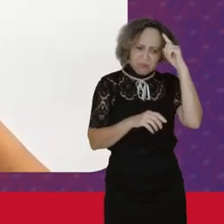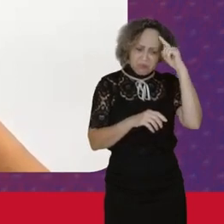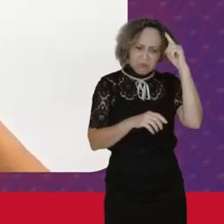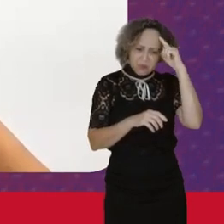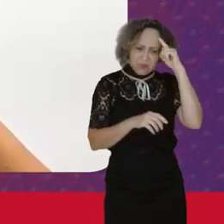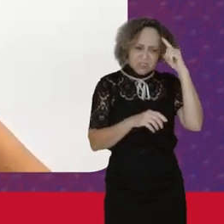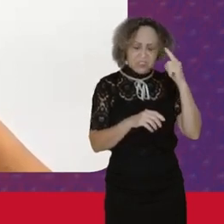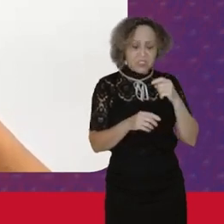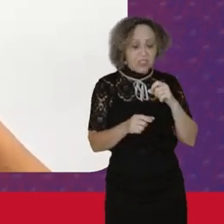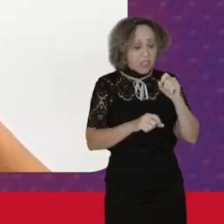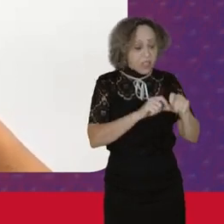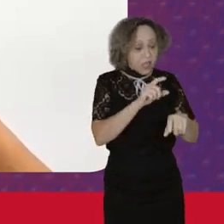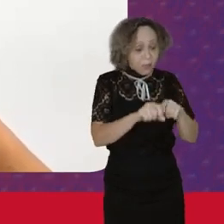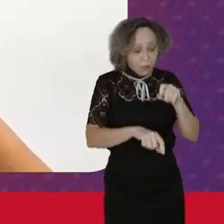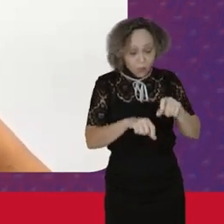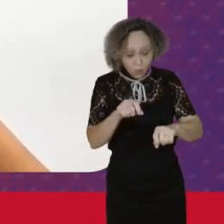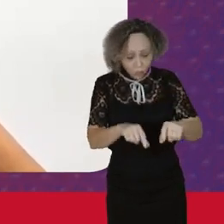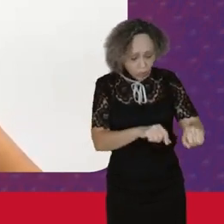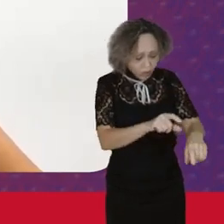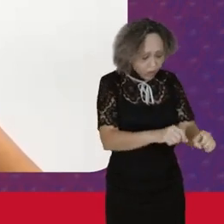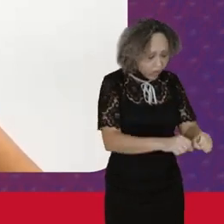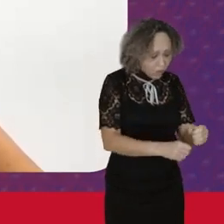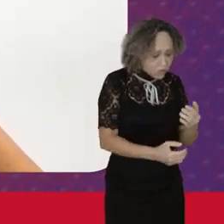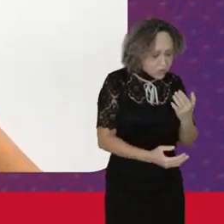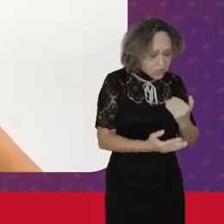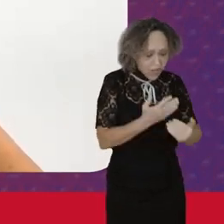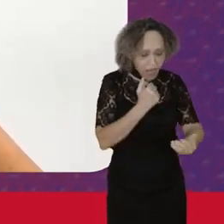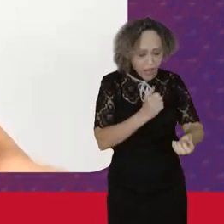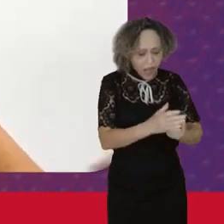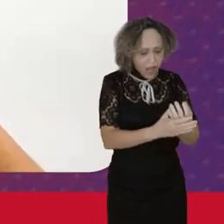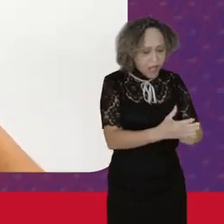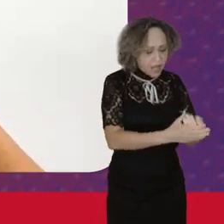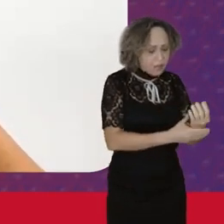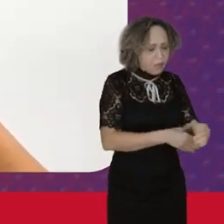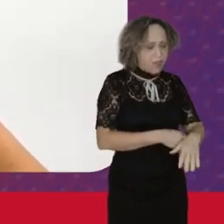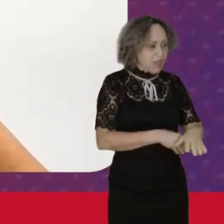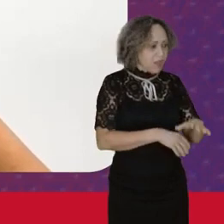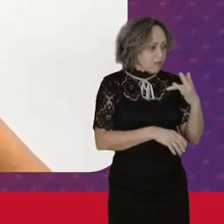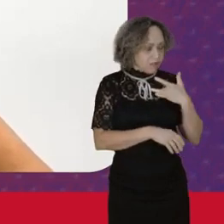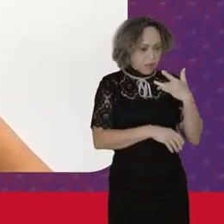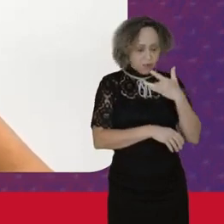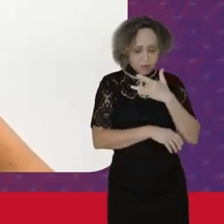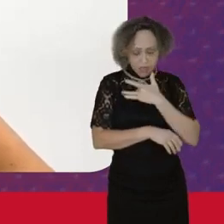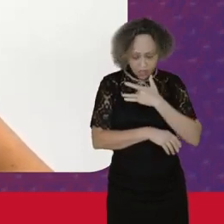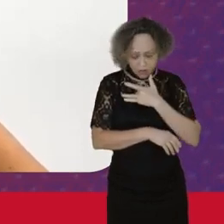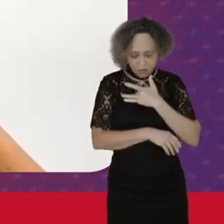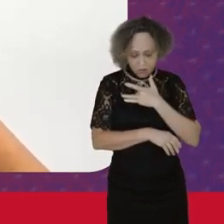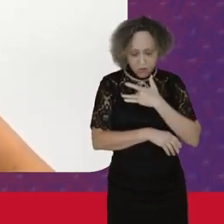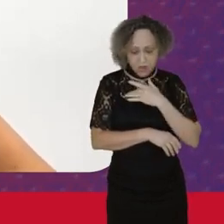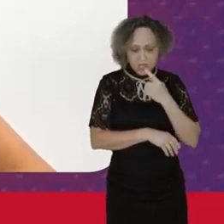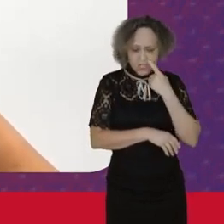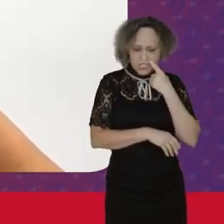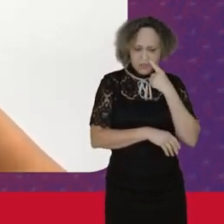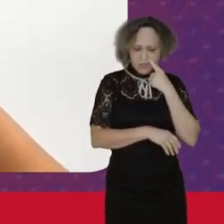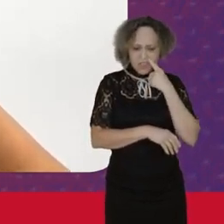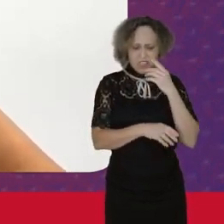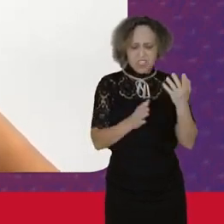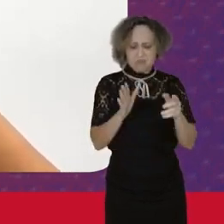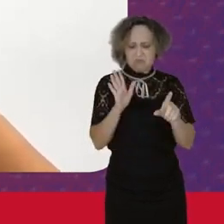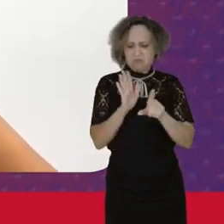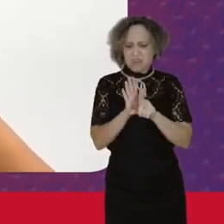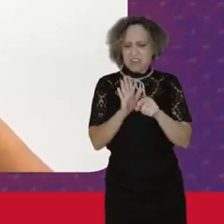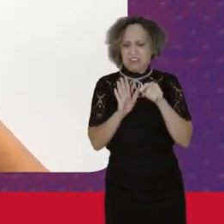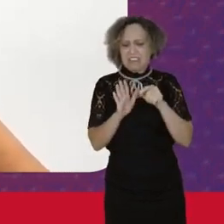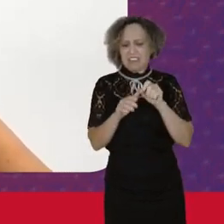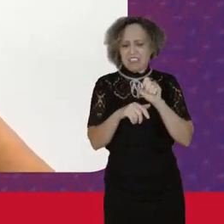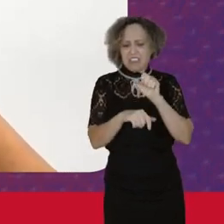aí uma porteira aberta de novos produtos, novos agrotóxicos sendo liberados, e a gente sabe muito bem o que é que está por